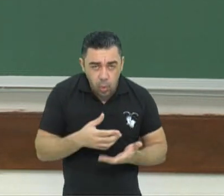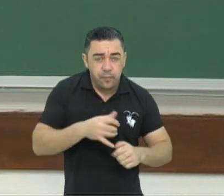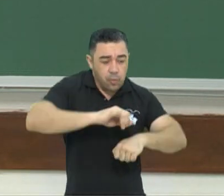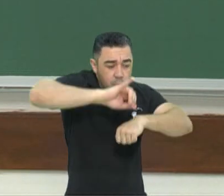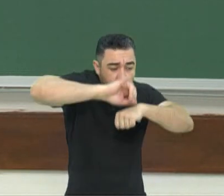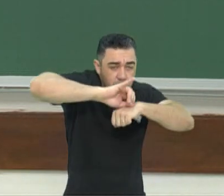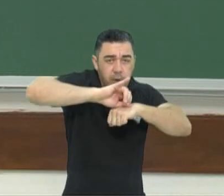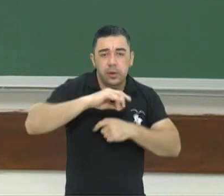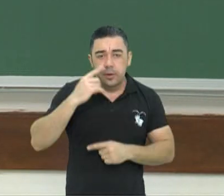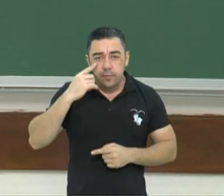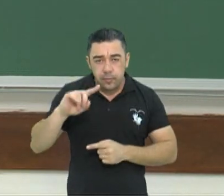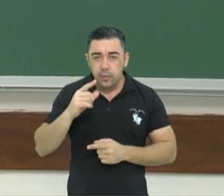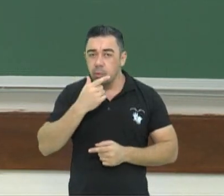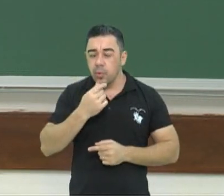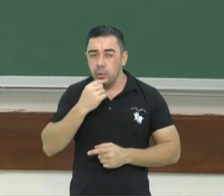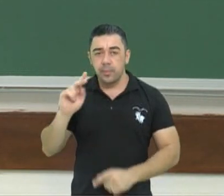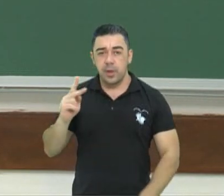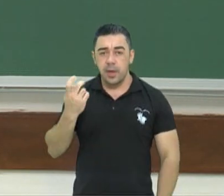do Hélio